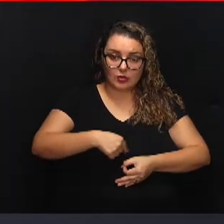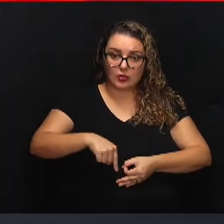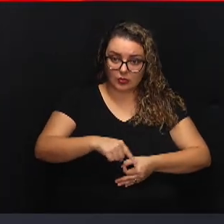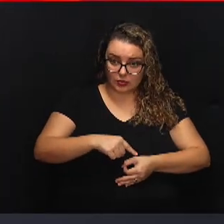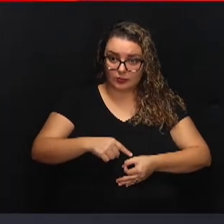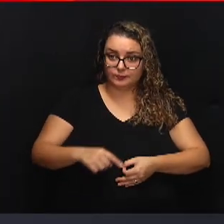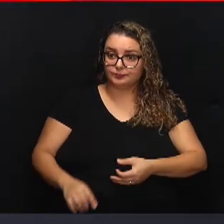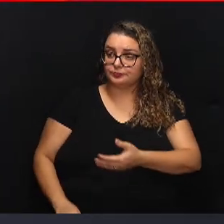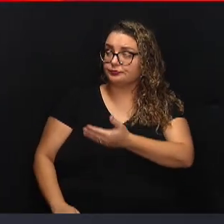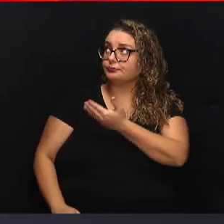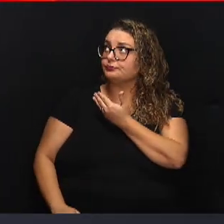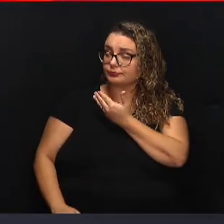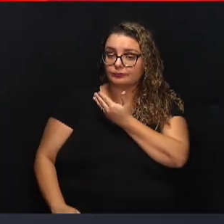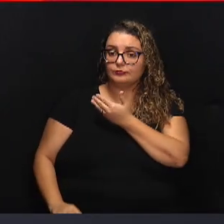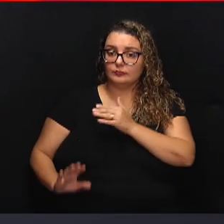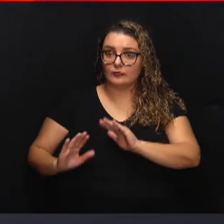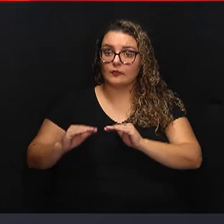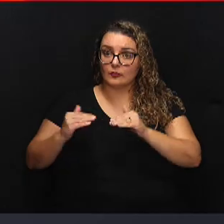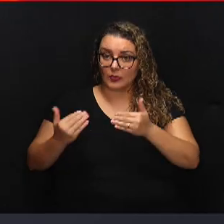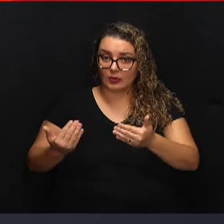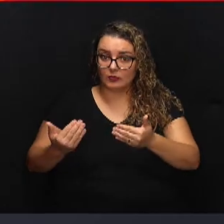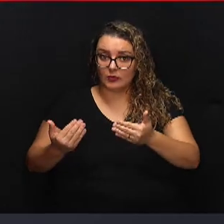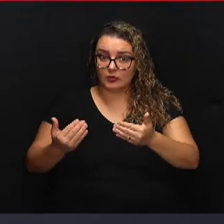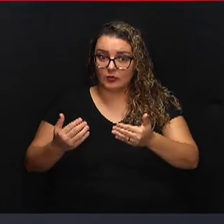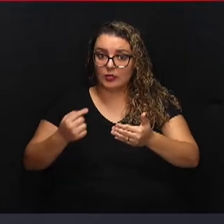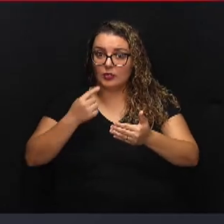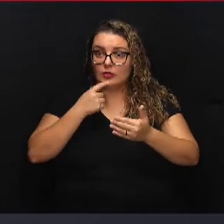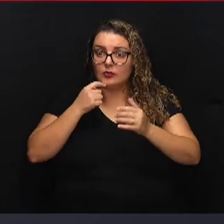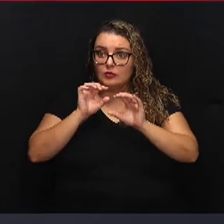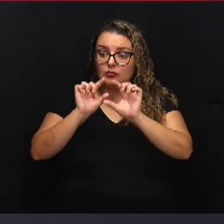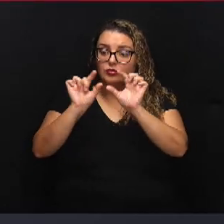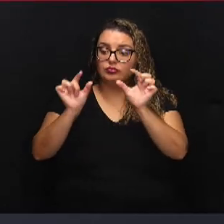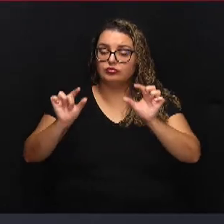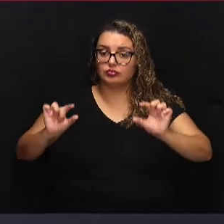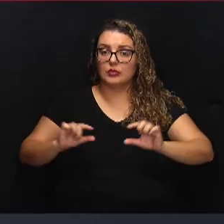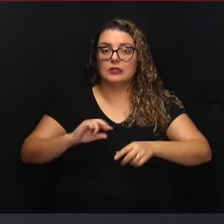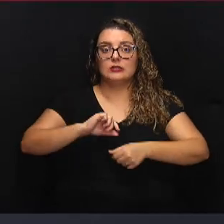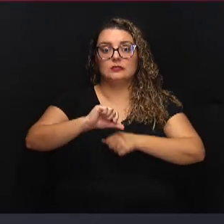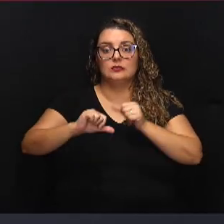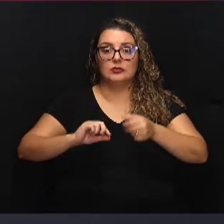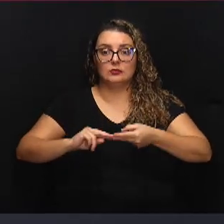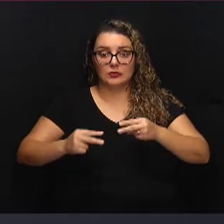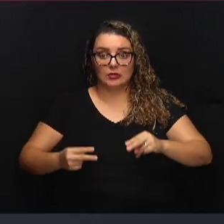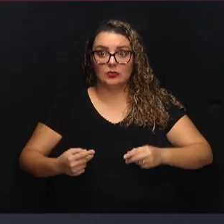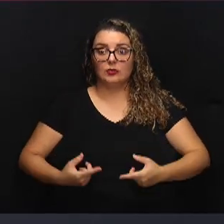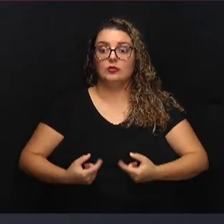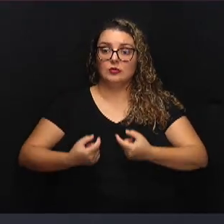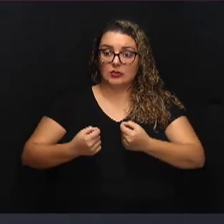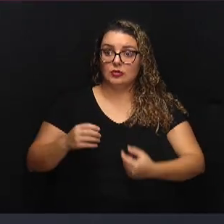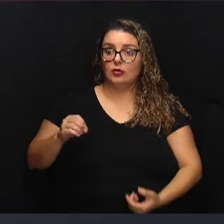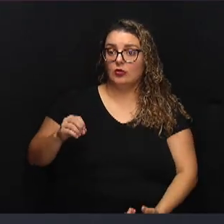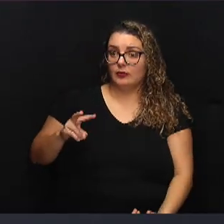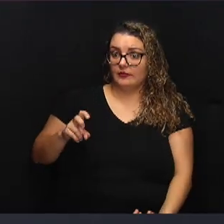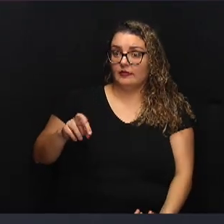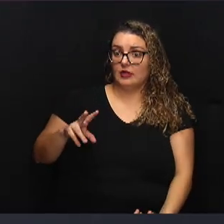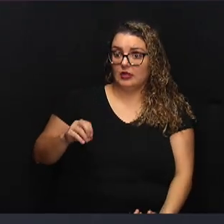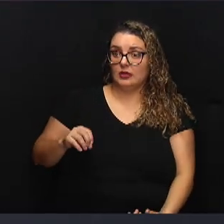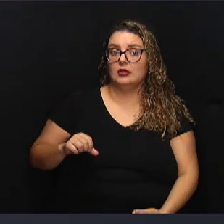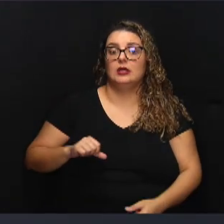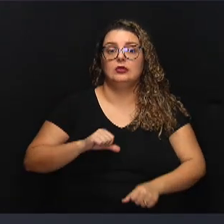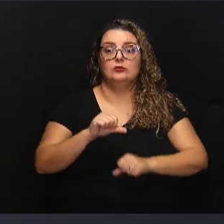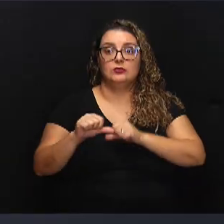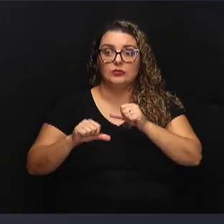ovário, ou seja, essas alterações genéticas que podem ocorrer no câncer de ovário, elas dão origem a